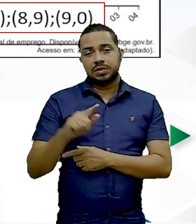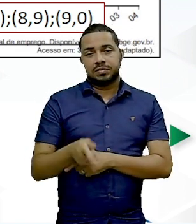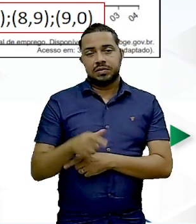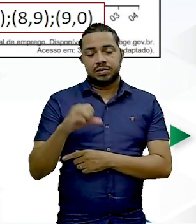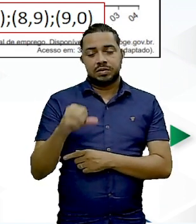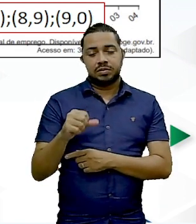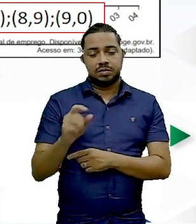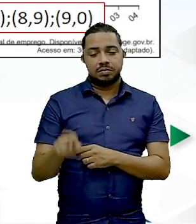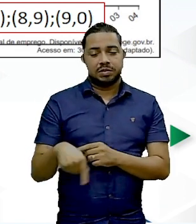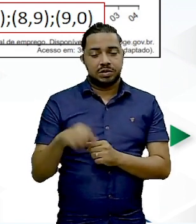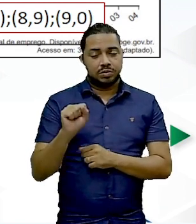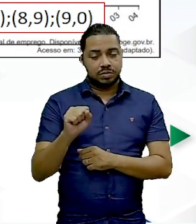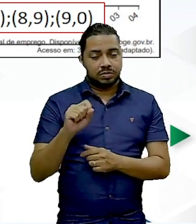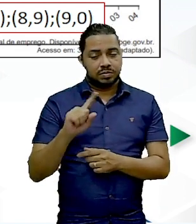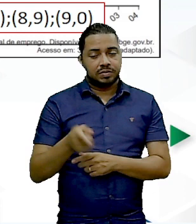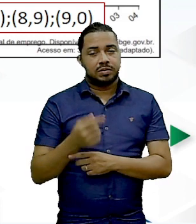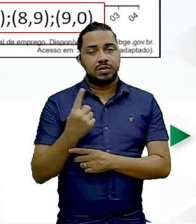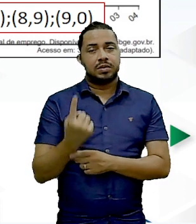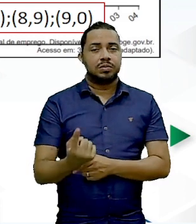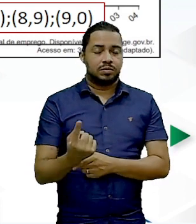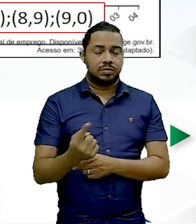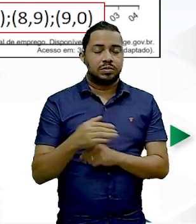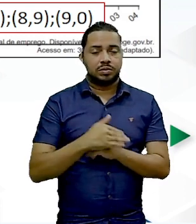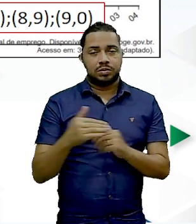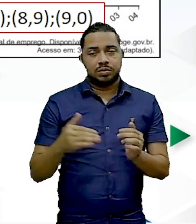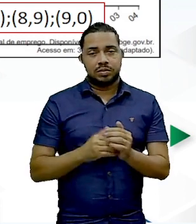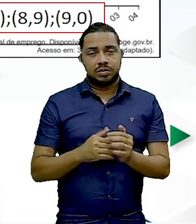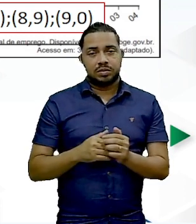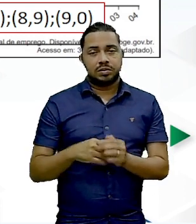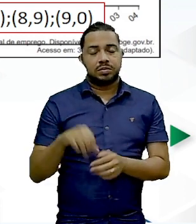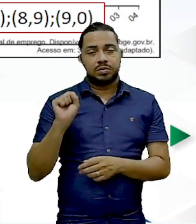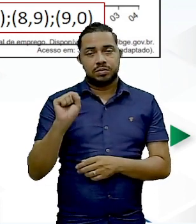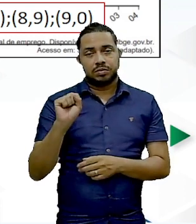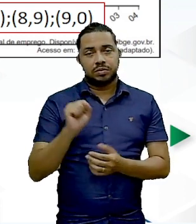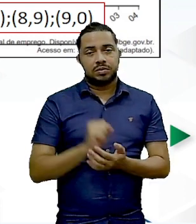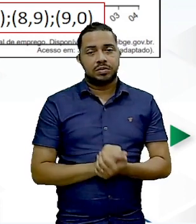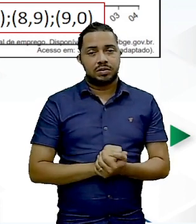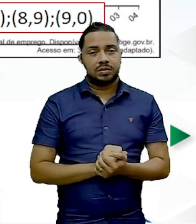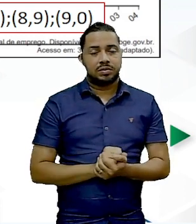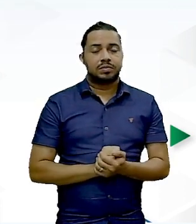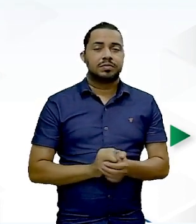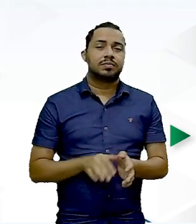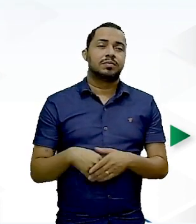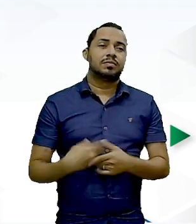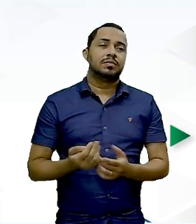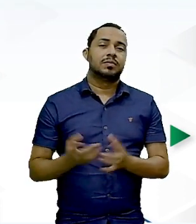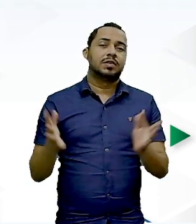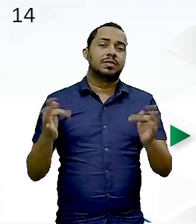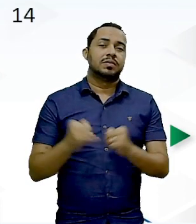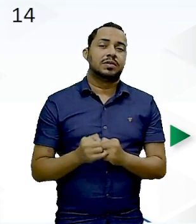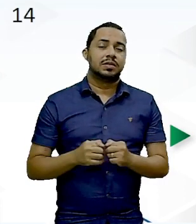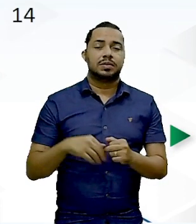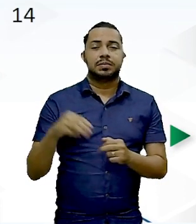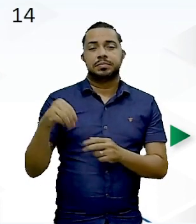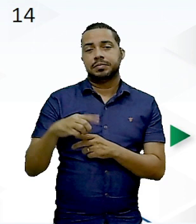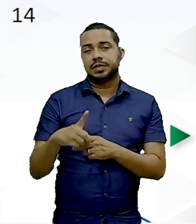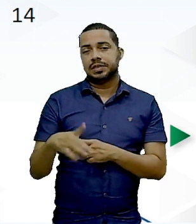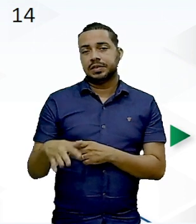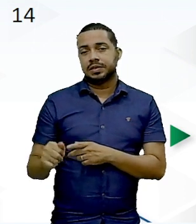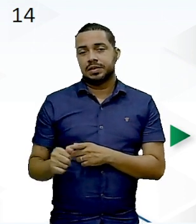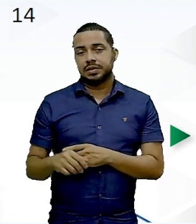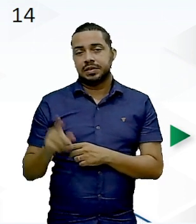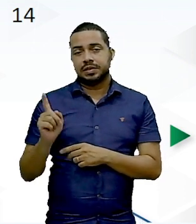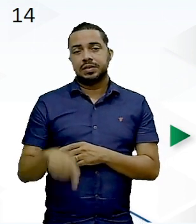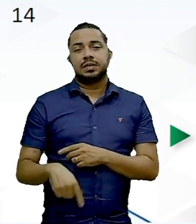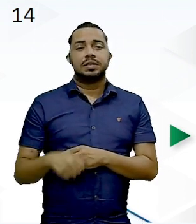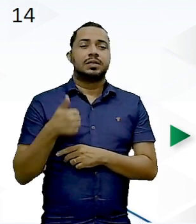mais 8,1, mediana vai dar total de 8. Tranquilo até aí? Aí vamos finalizar com a média. A média vai